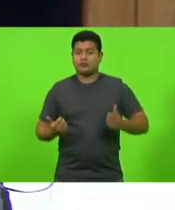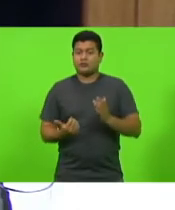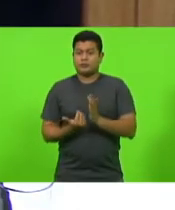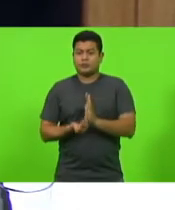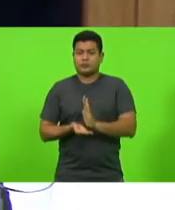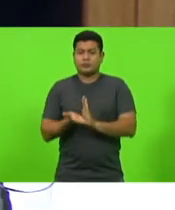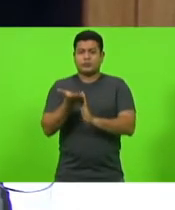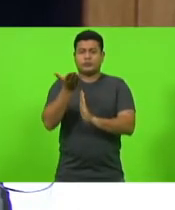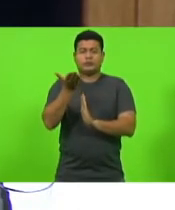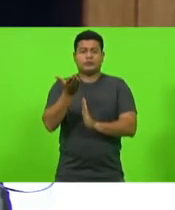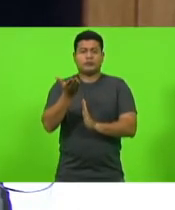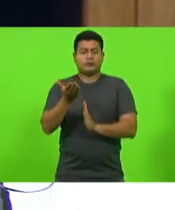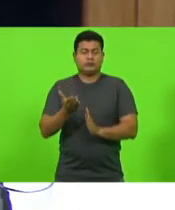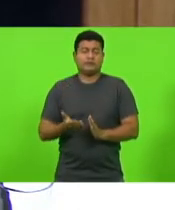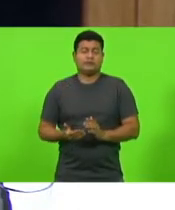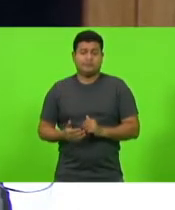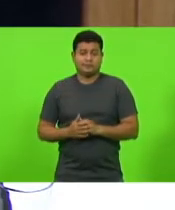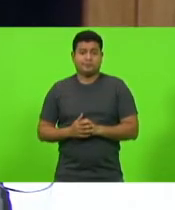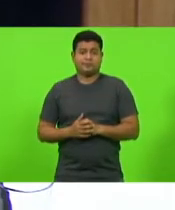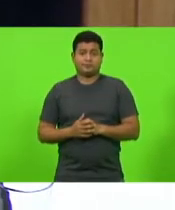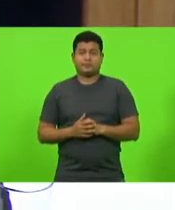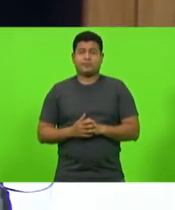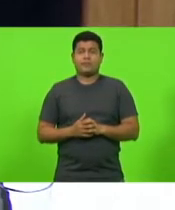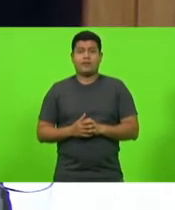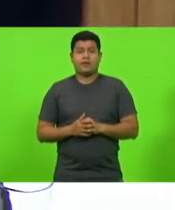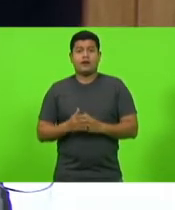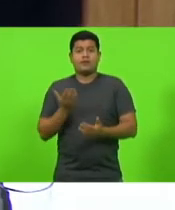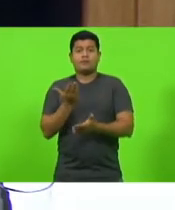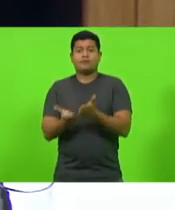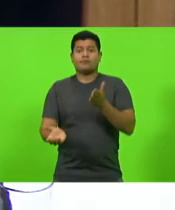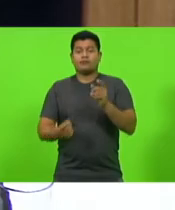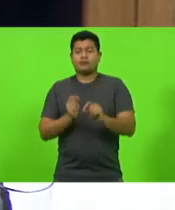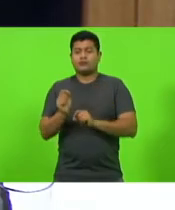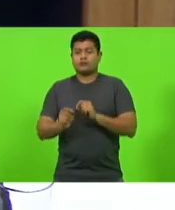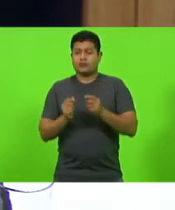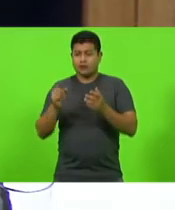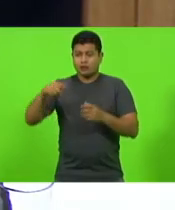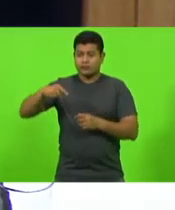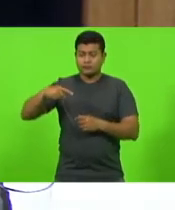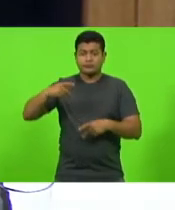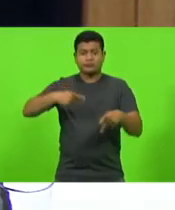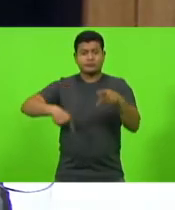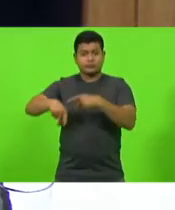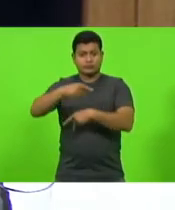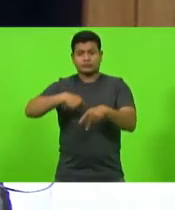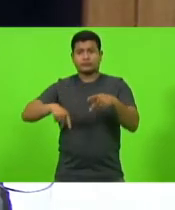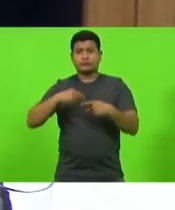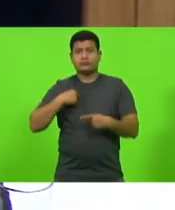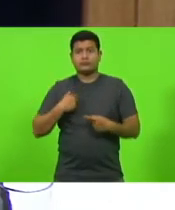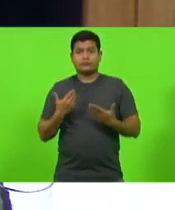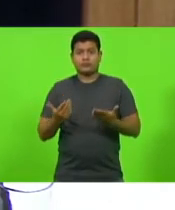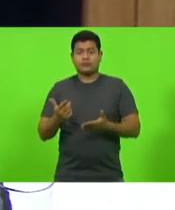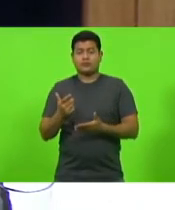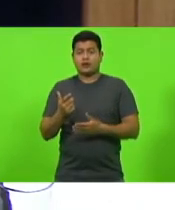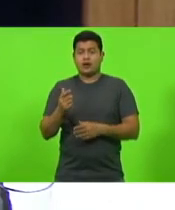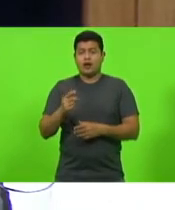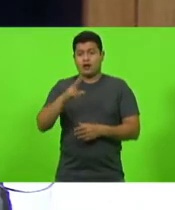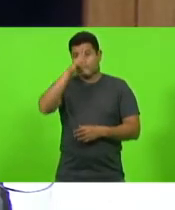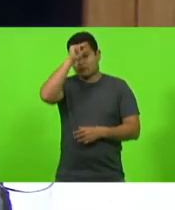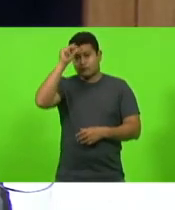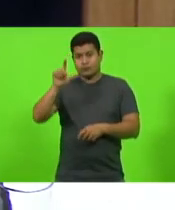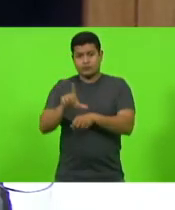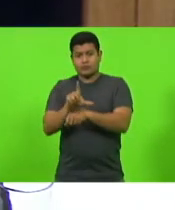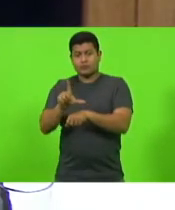um extra. E aí, neste momento, a Prefeitura de Lages aportou mais um recurso e nós vamos ter condições